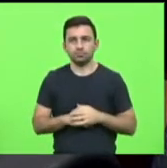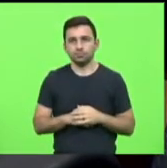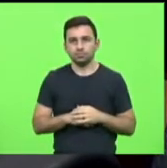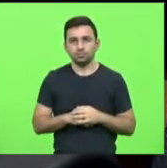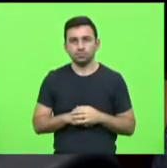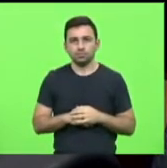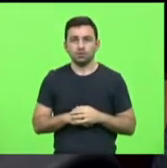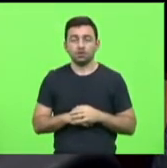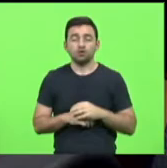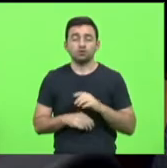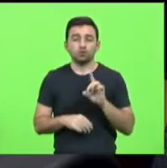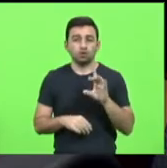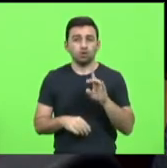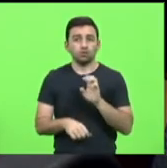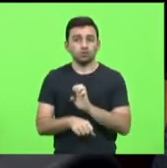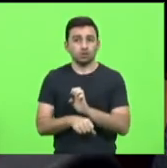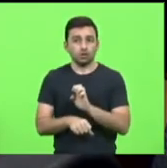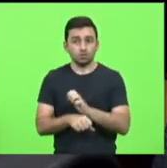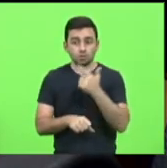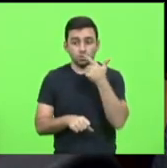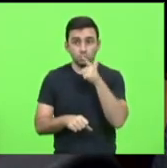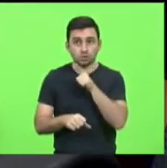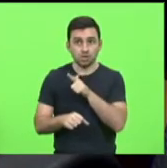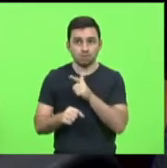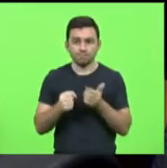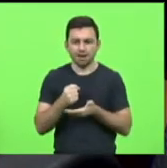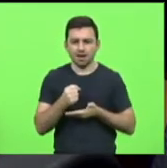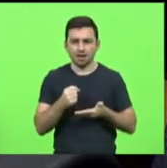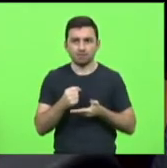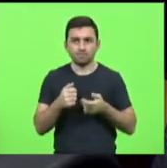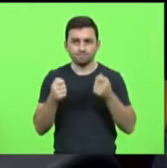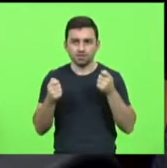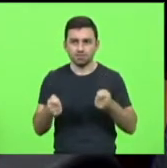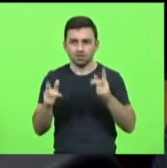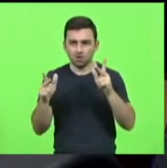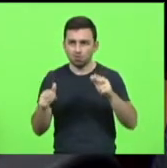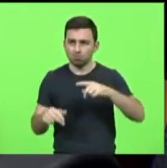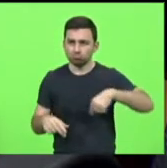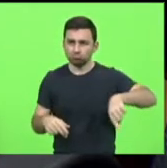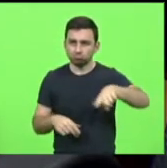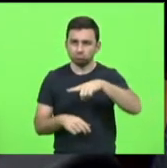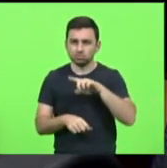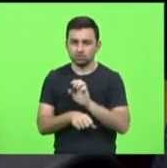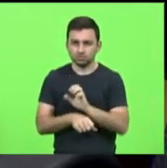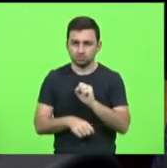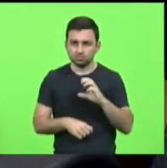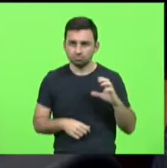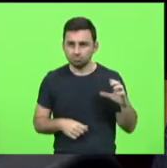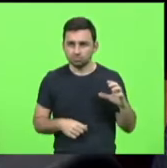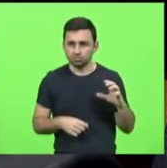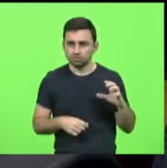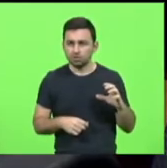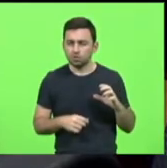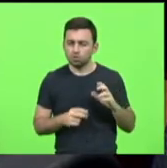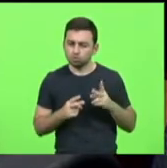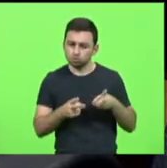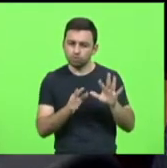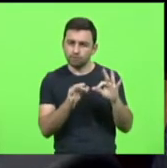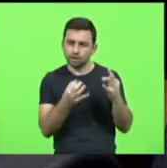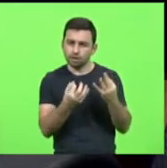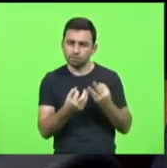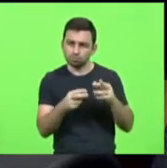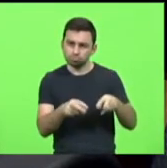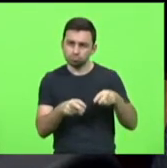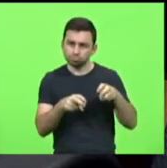somente o Estado, que tiver uma estrutura fundiária como o nosso, que manteve a base da agricultura familiar, será capaz de empunhar